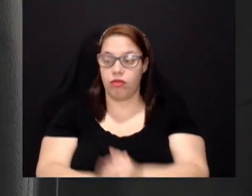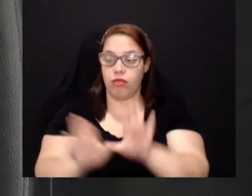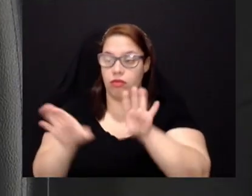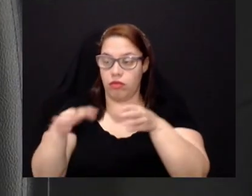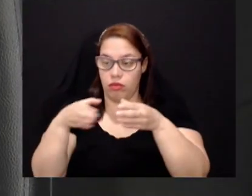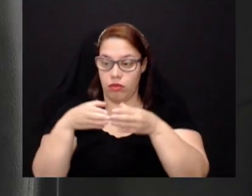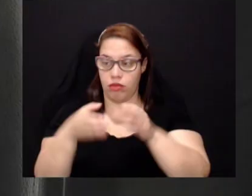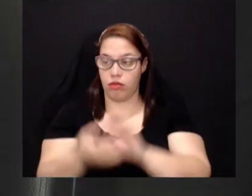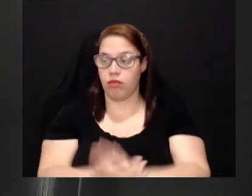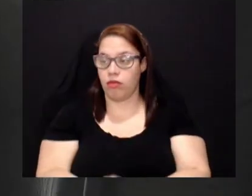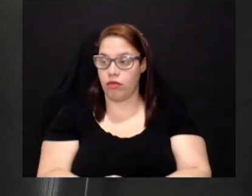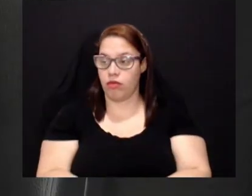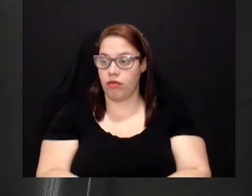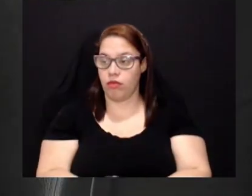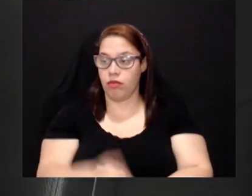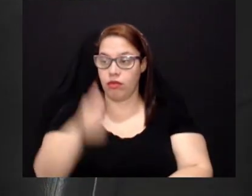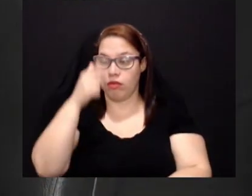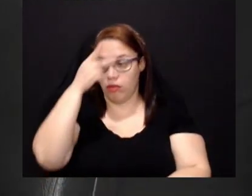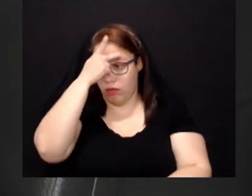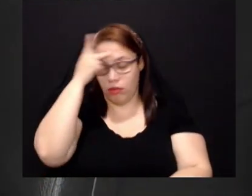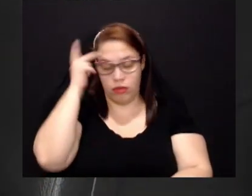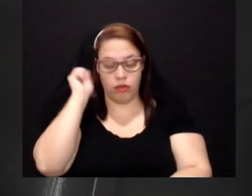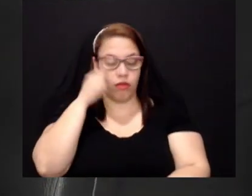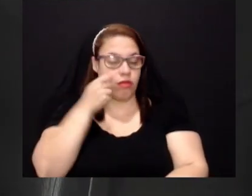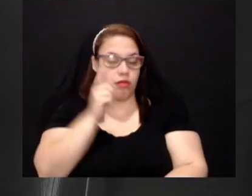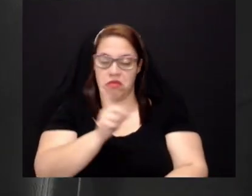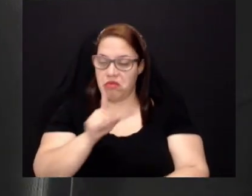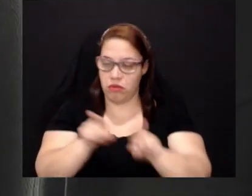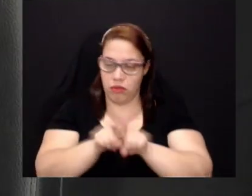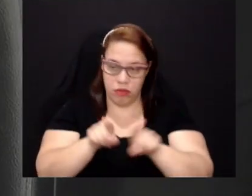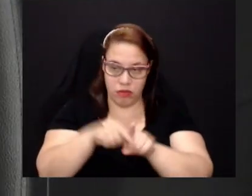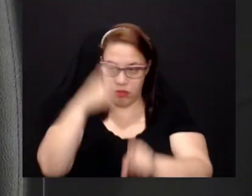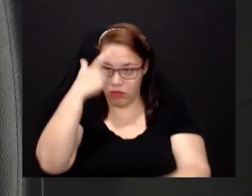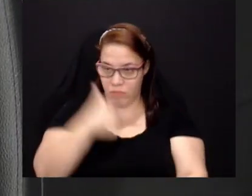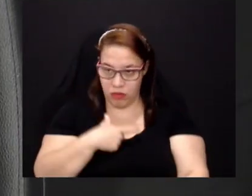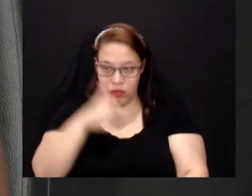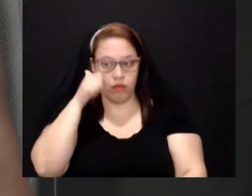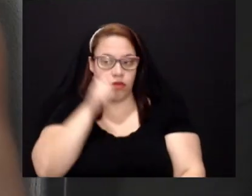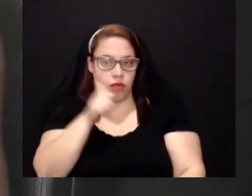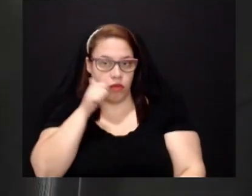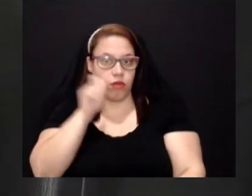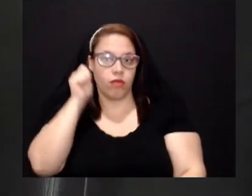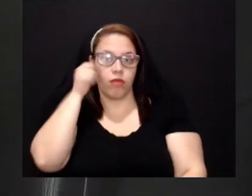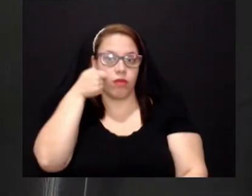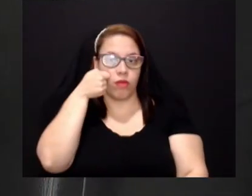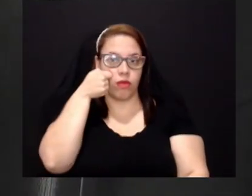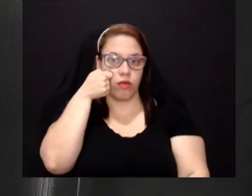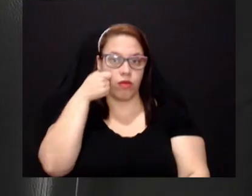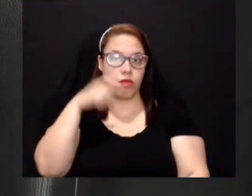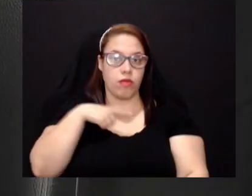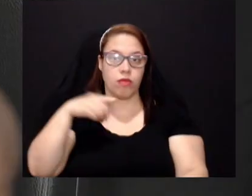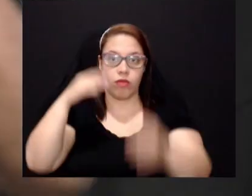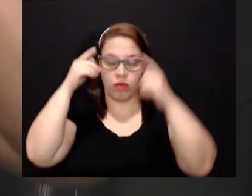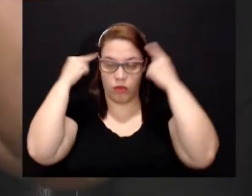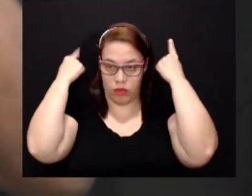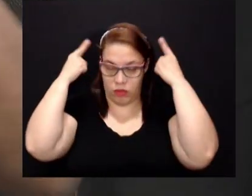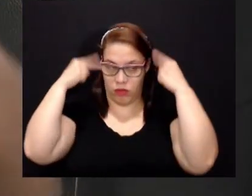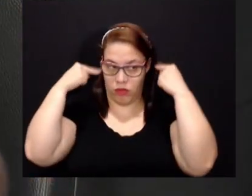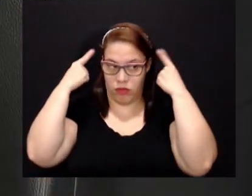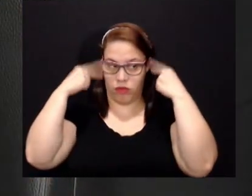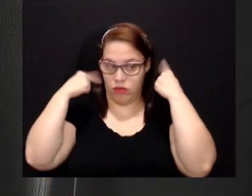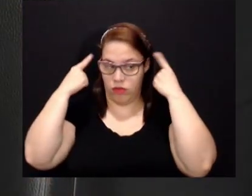de pessoas negras e não negras. Eu sou uma mulher negra, tenho cabelo crespo, um